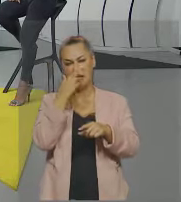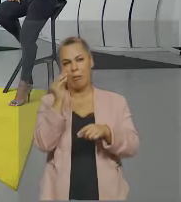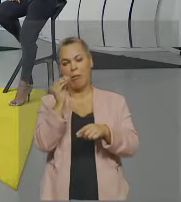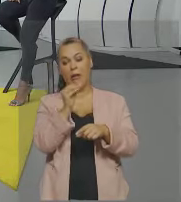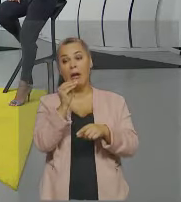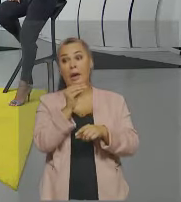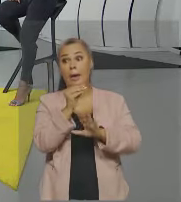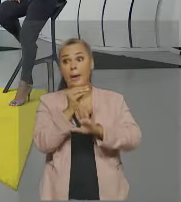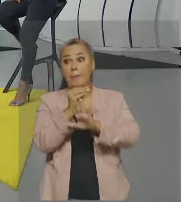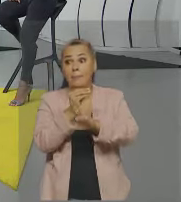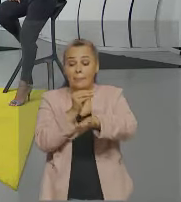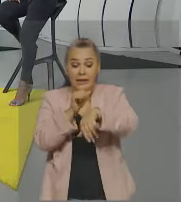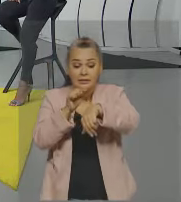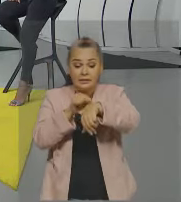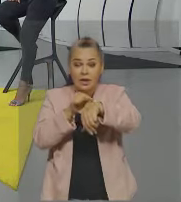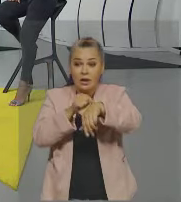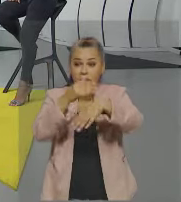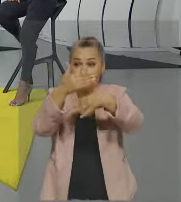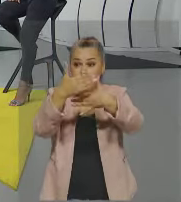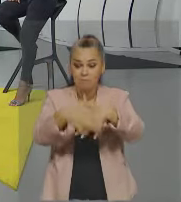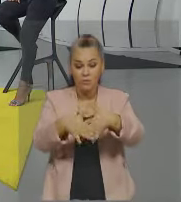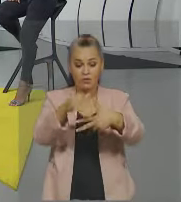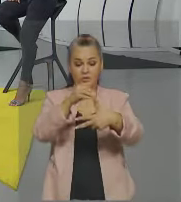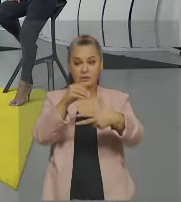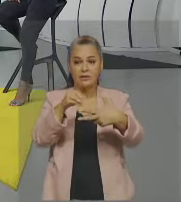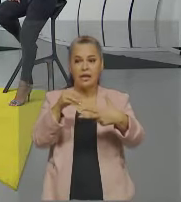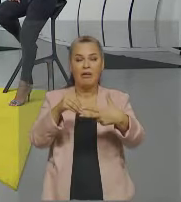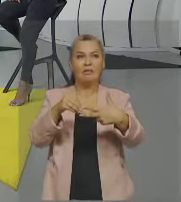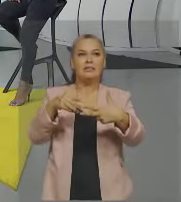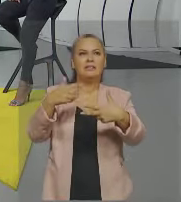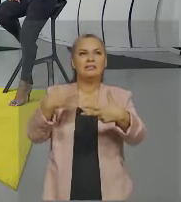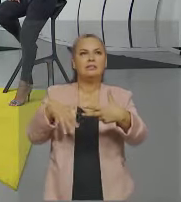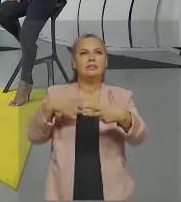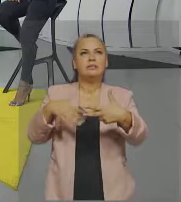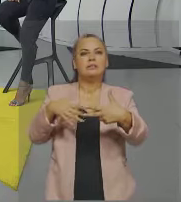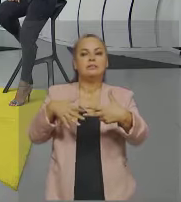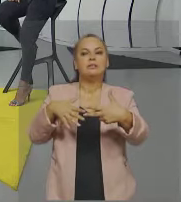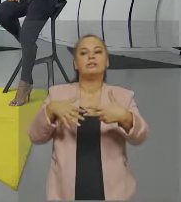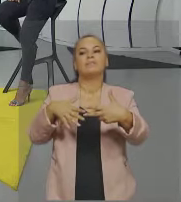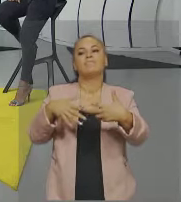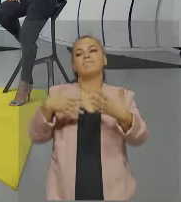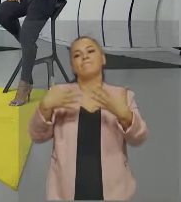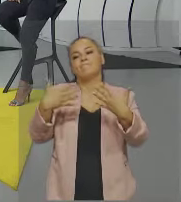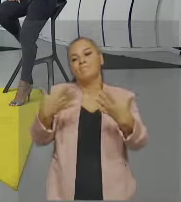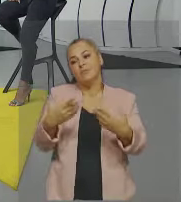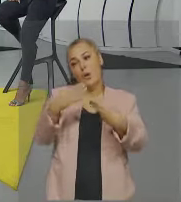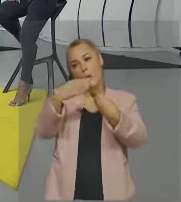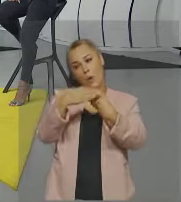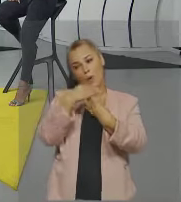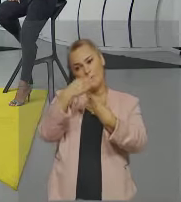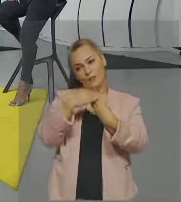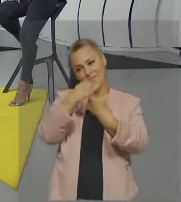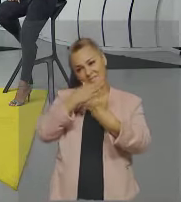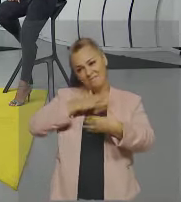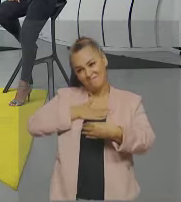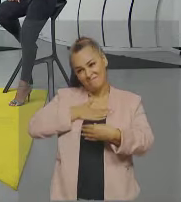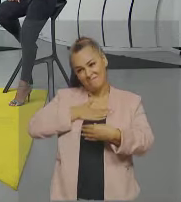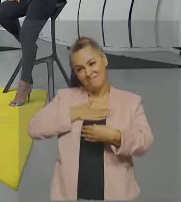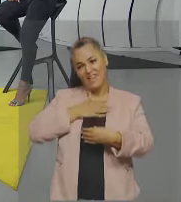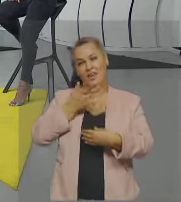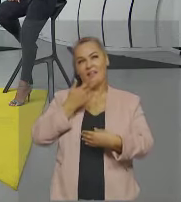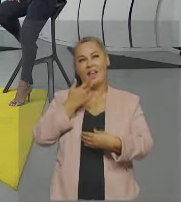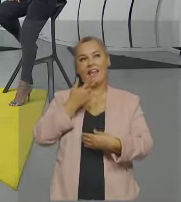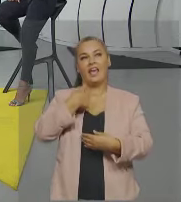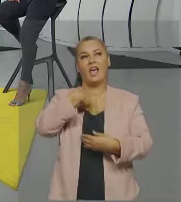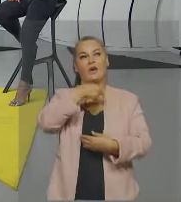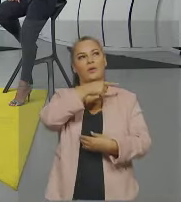falta no Enem. Então, eu me arrependi. Então, eu teria me dedicado mais. Eu também acho que eu pegaria esse conselho